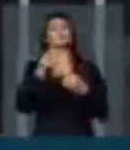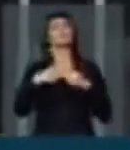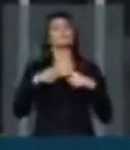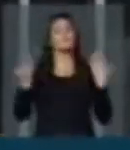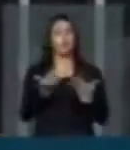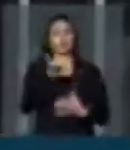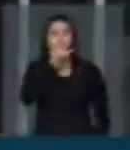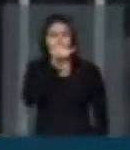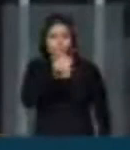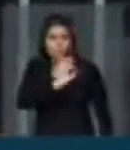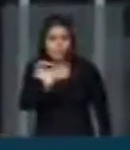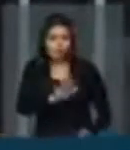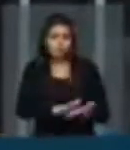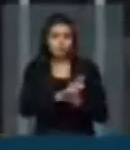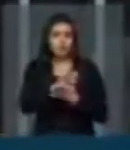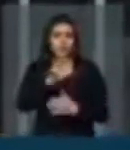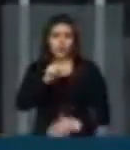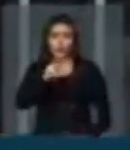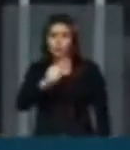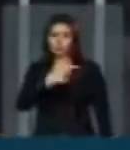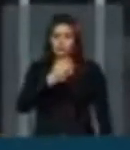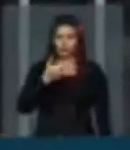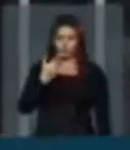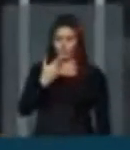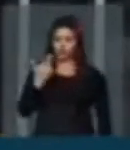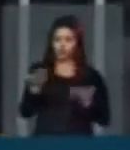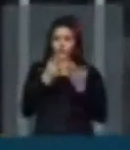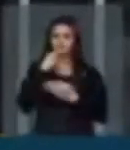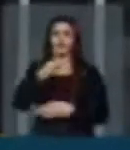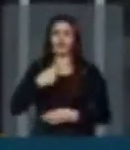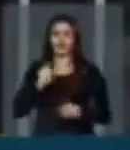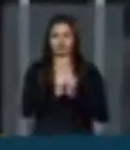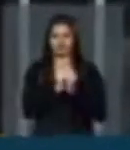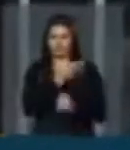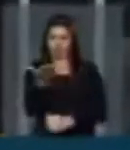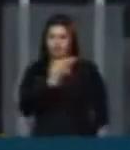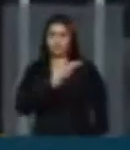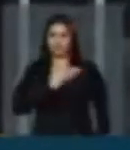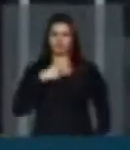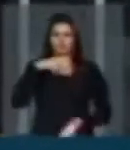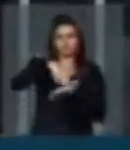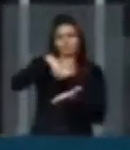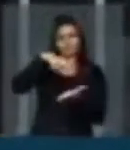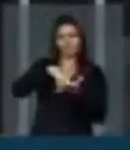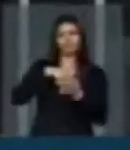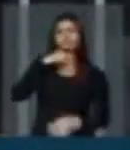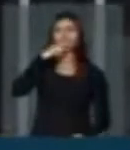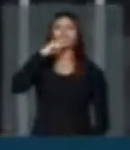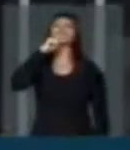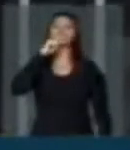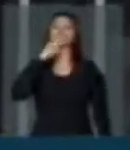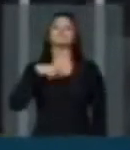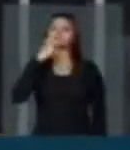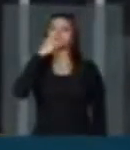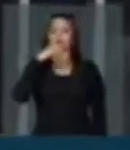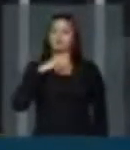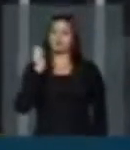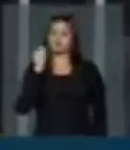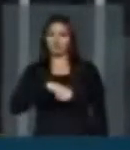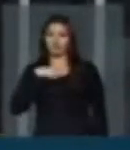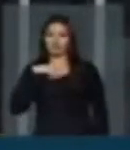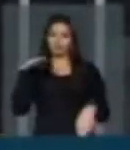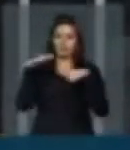Porque o Lula de 2012 reage ao julgamento, mandando seus companheiros receber o castigo de cabeça erguida, como se houvesse algum